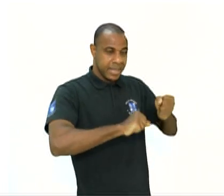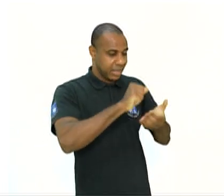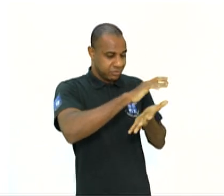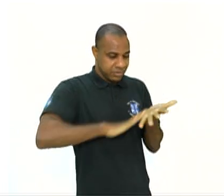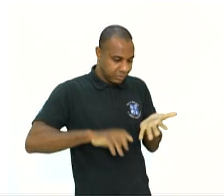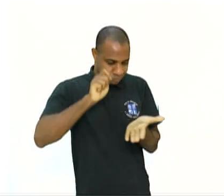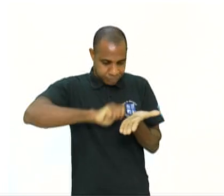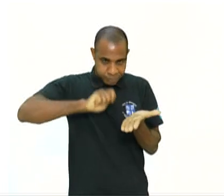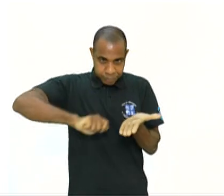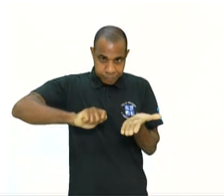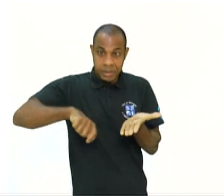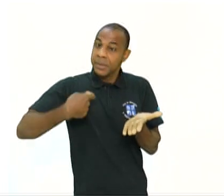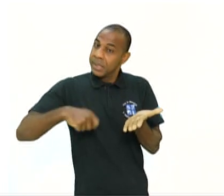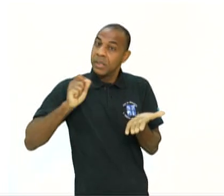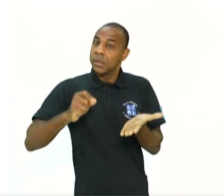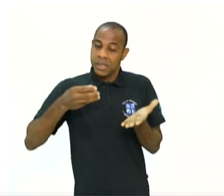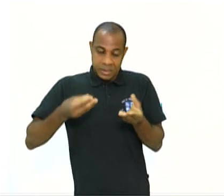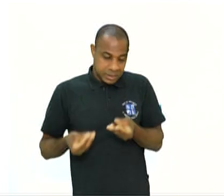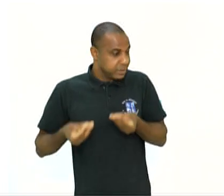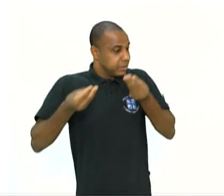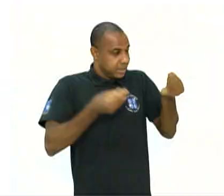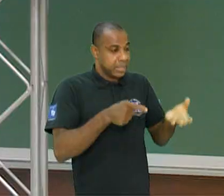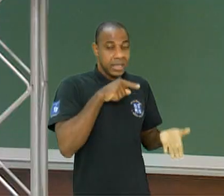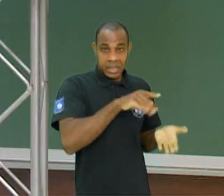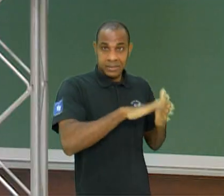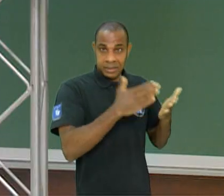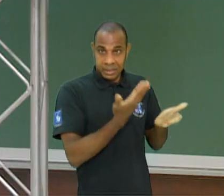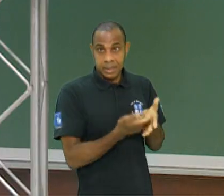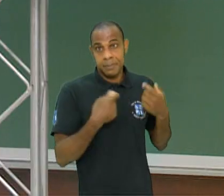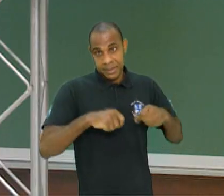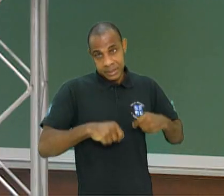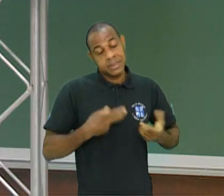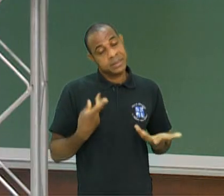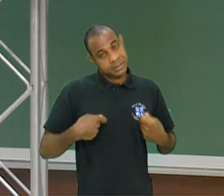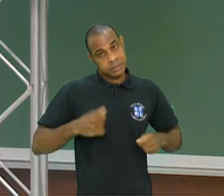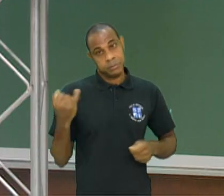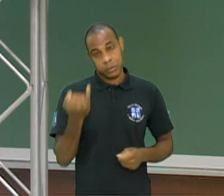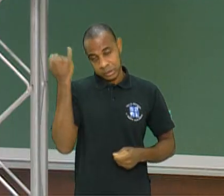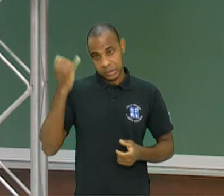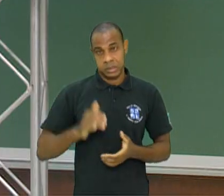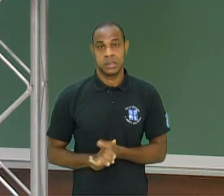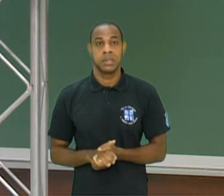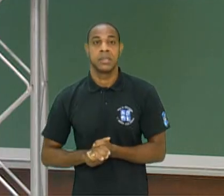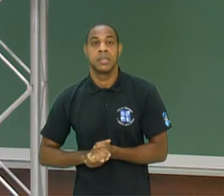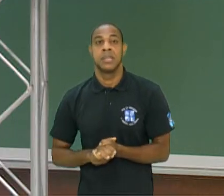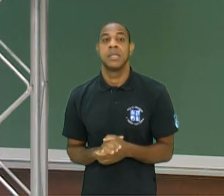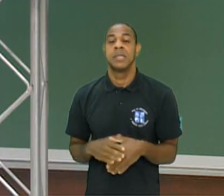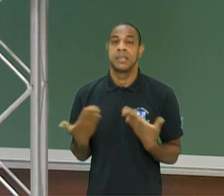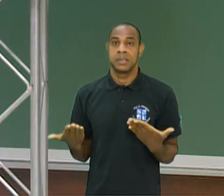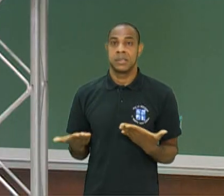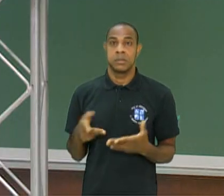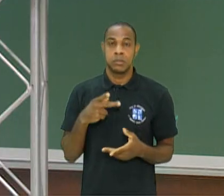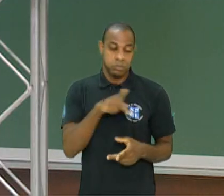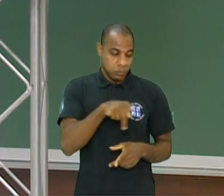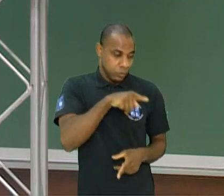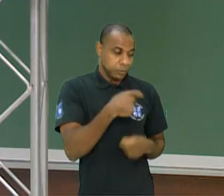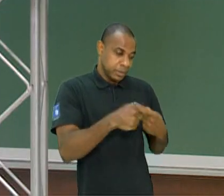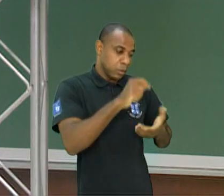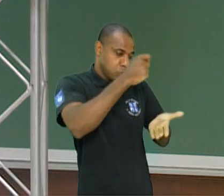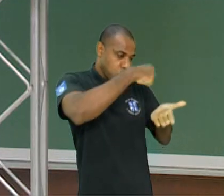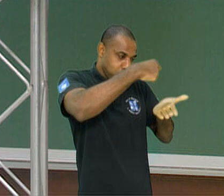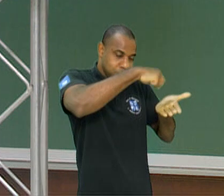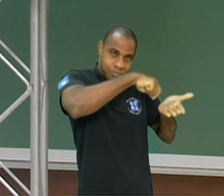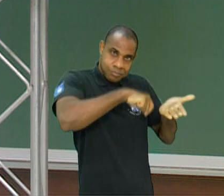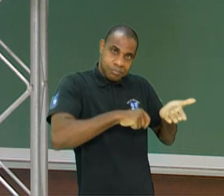atividades pelo Classroom, mas sim pelas trilhas. Então, sempre precisa devolver lá na tua escola para que os seus professores possam